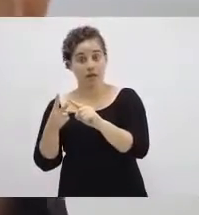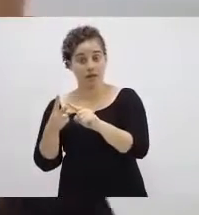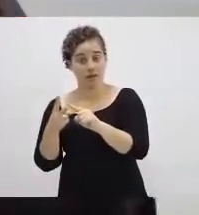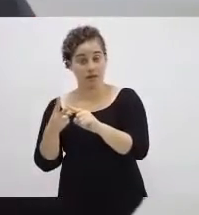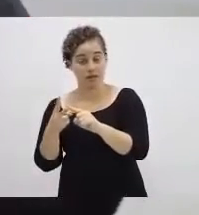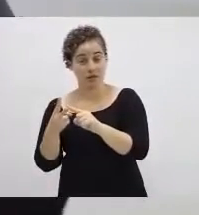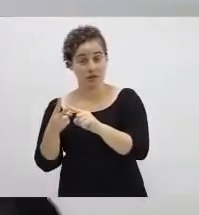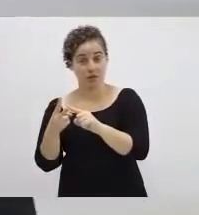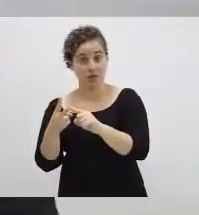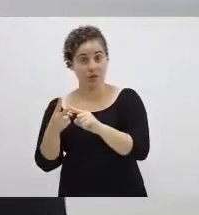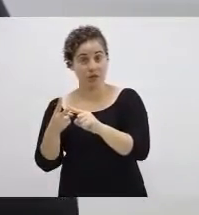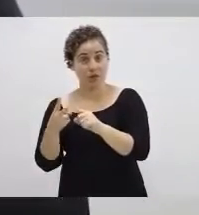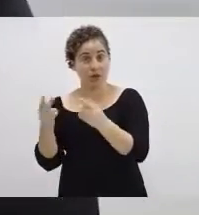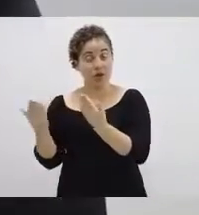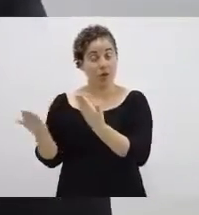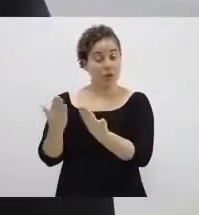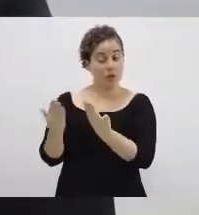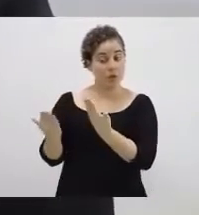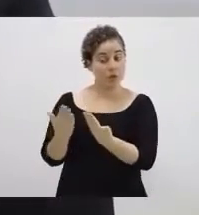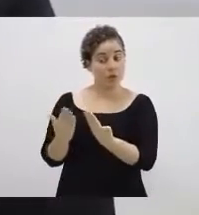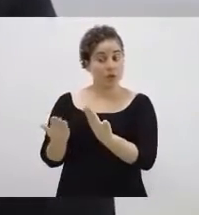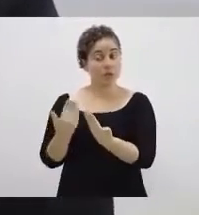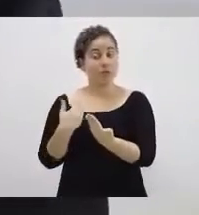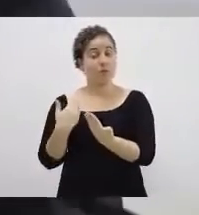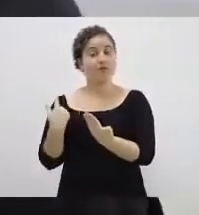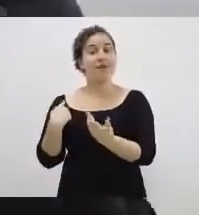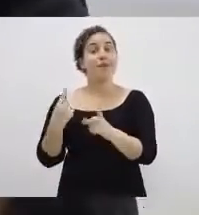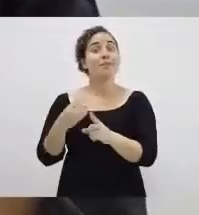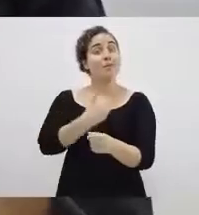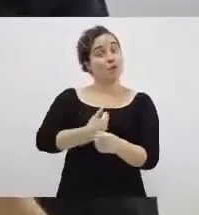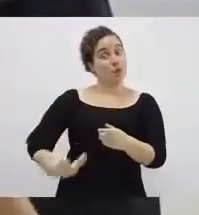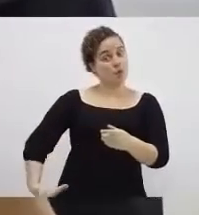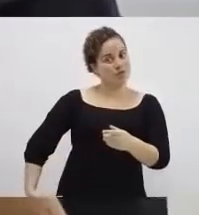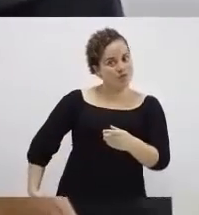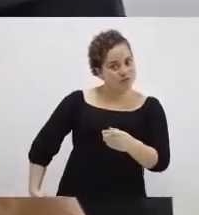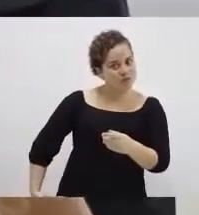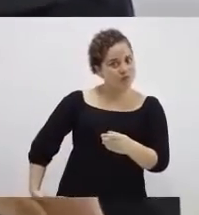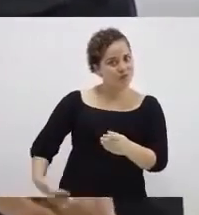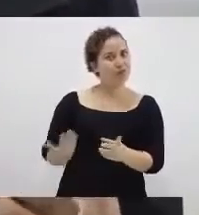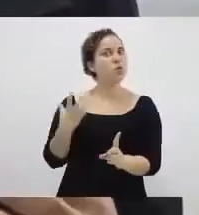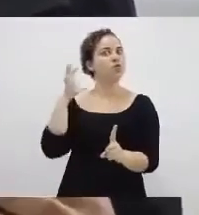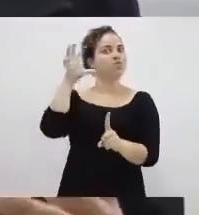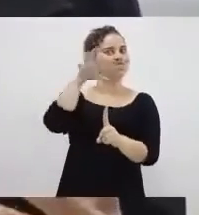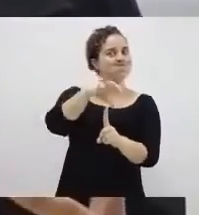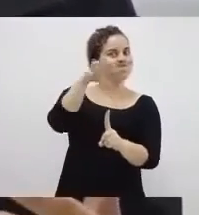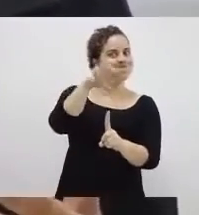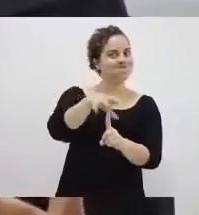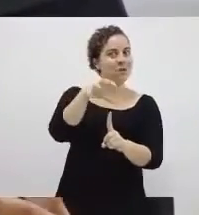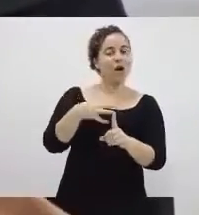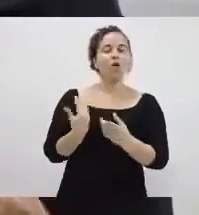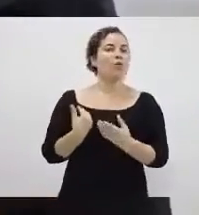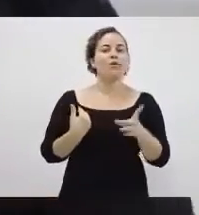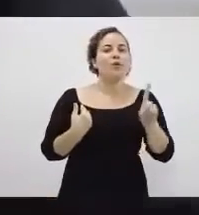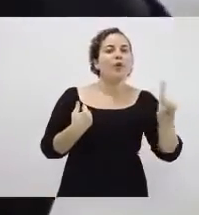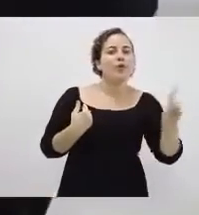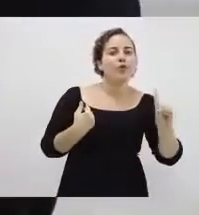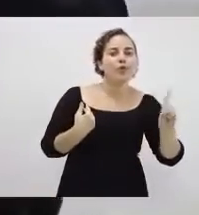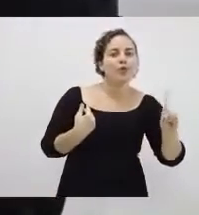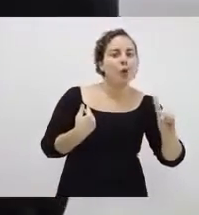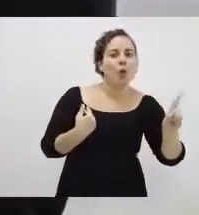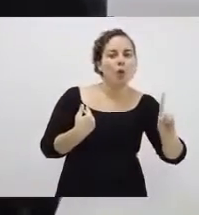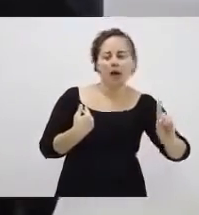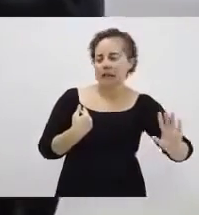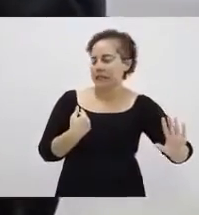o governo sistematicamente vai fazer intervenção. Por exemplo, o dólar está muito alto, a cotação está subindo muito.